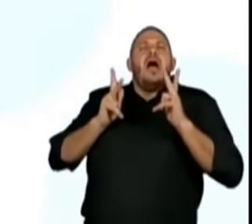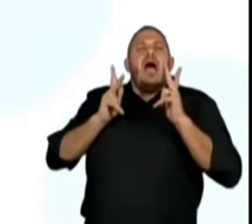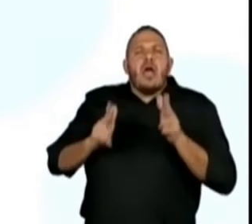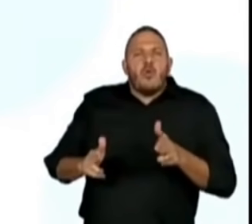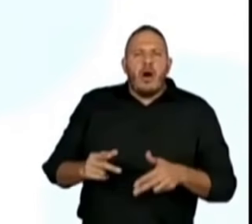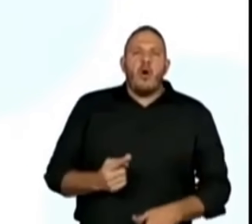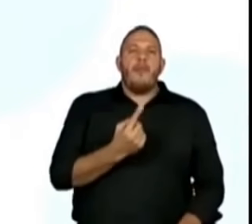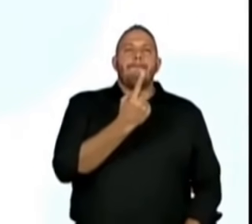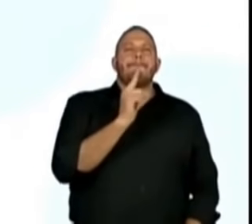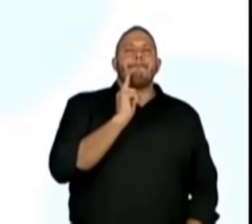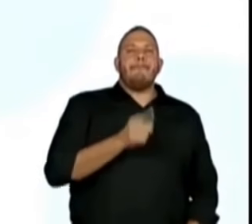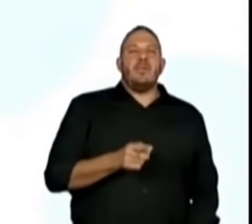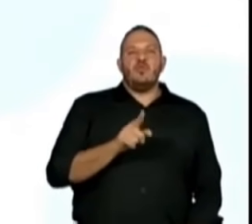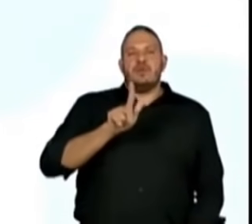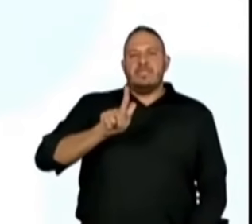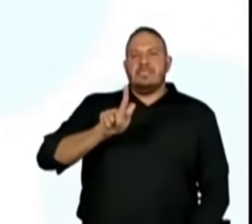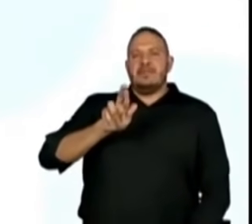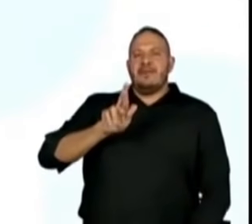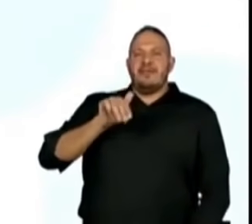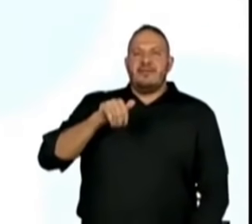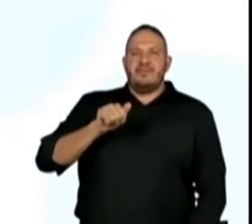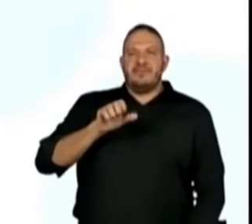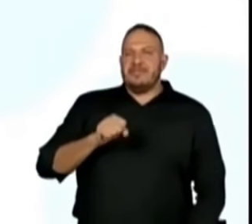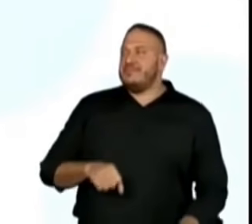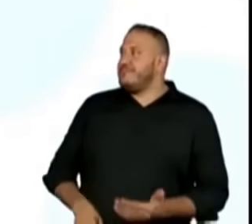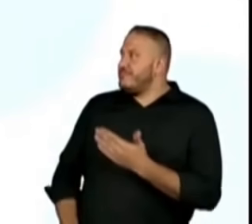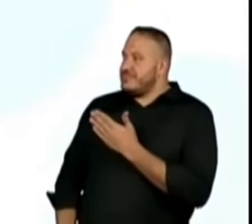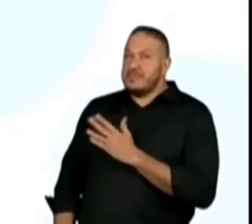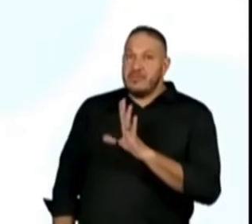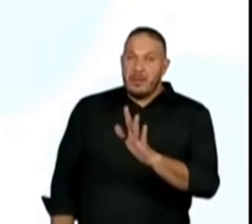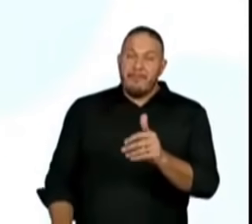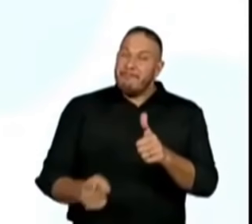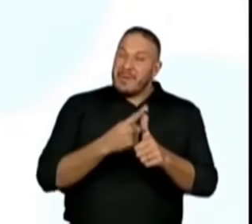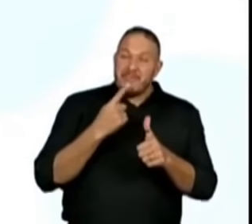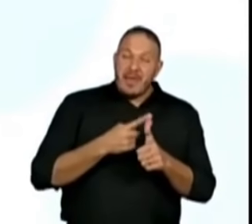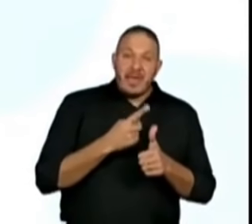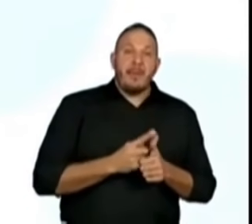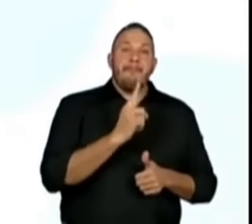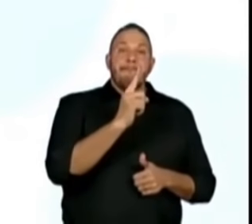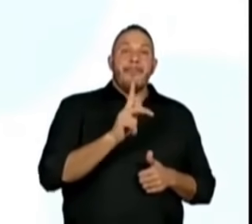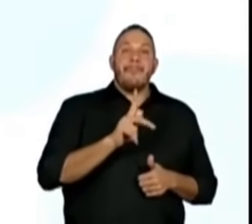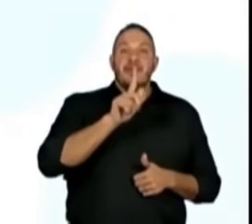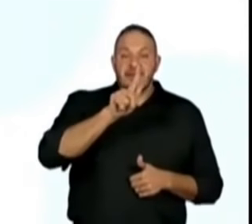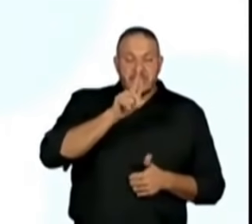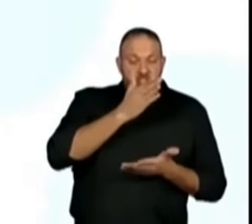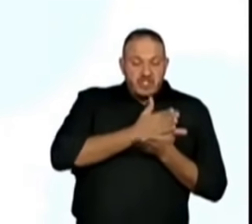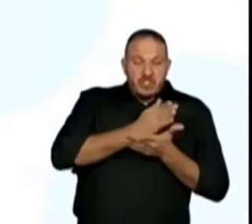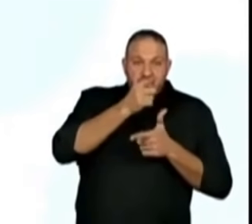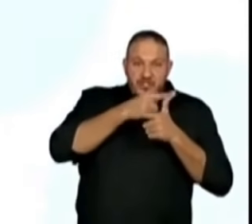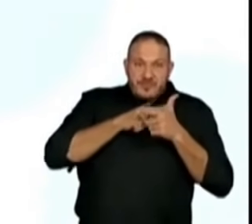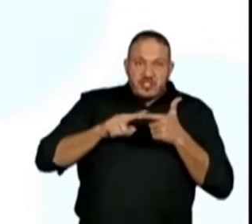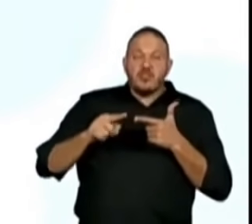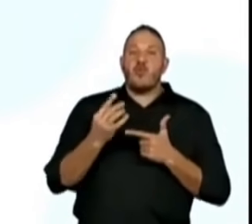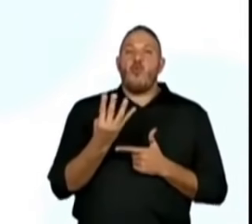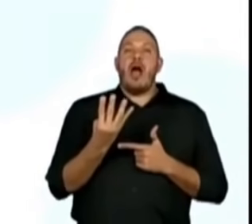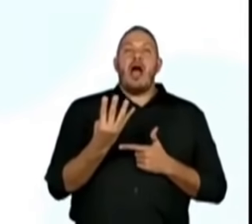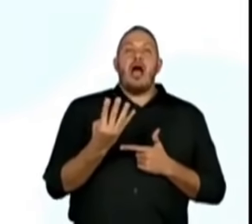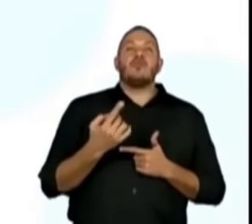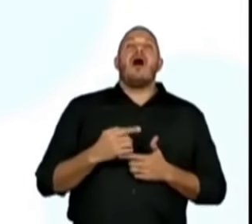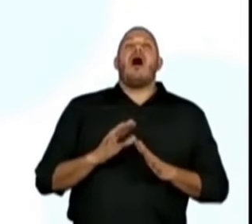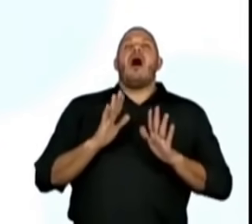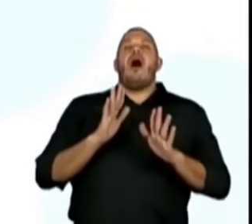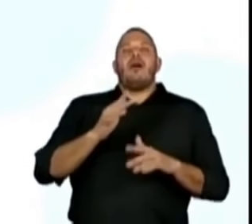dividir por 4, certo? Esse seria o nosso primeiro movimento, porque fazendo isso, eu